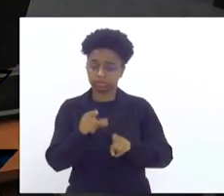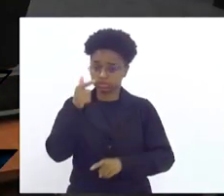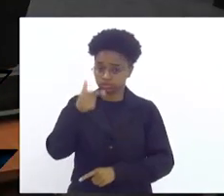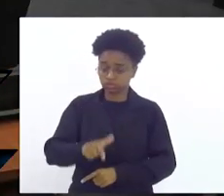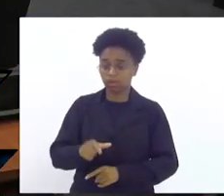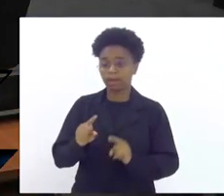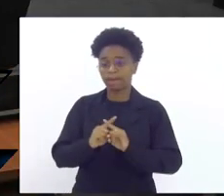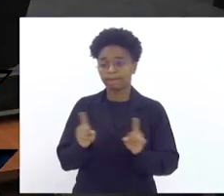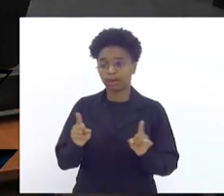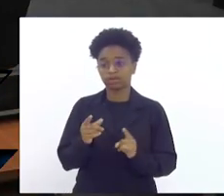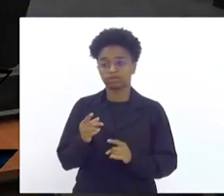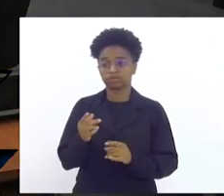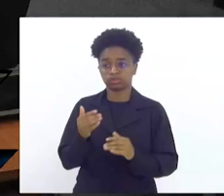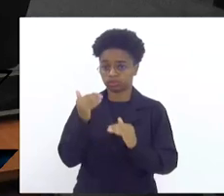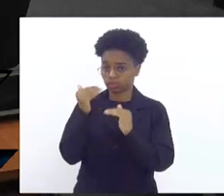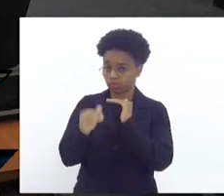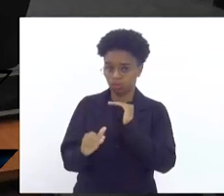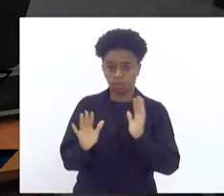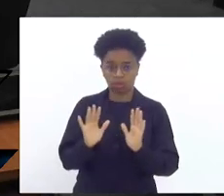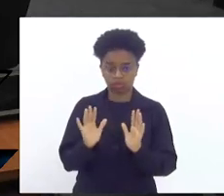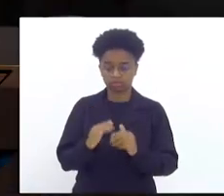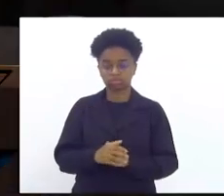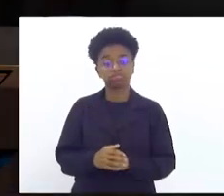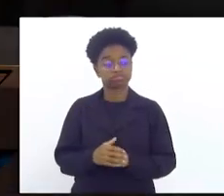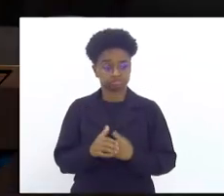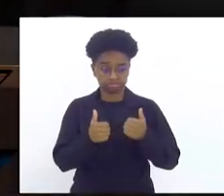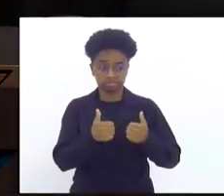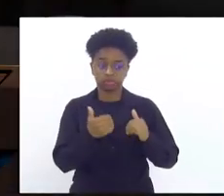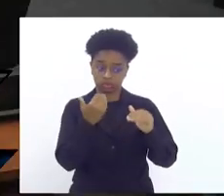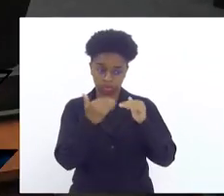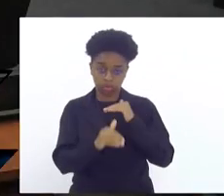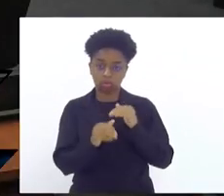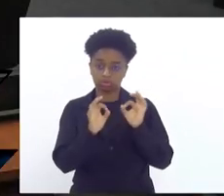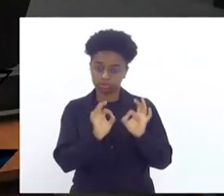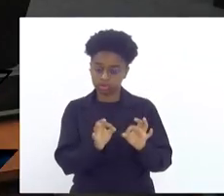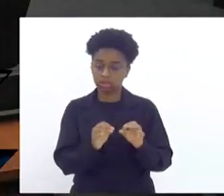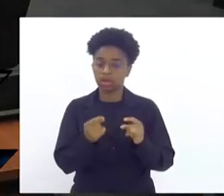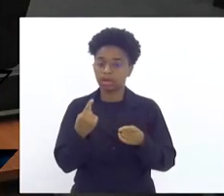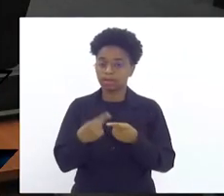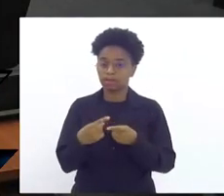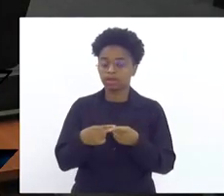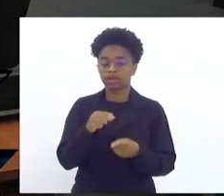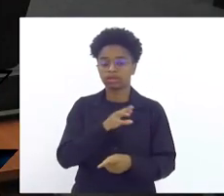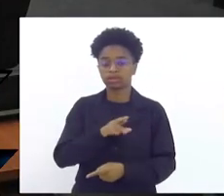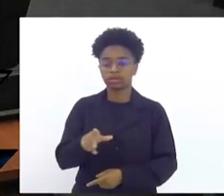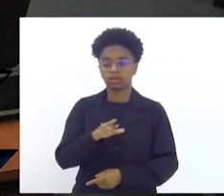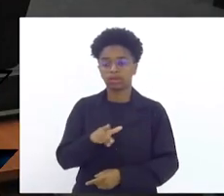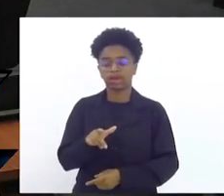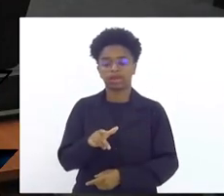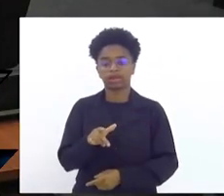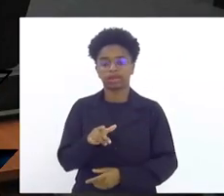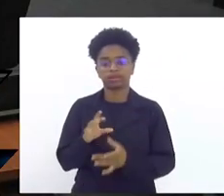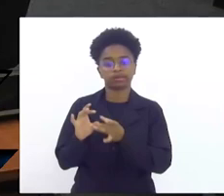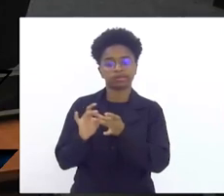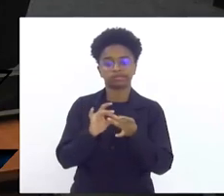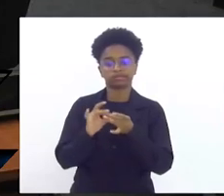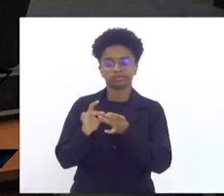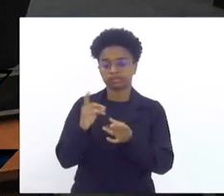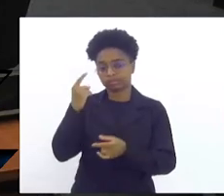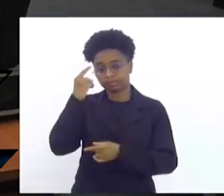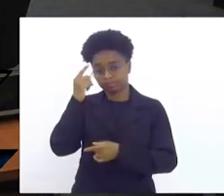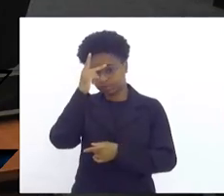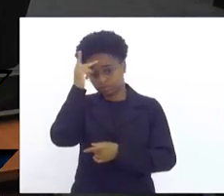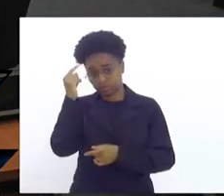uma discordância de ideias uma discordância de ideias né que não é um não é um comunhão entre aqueles que